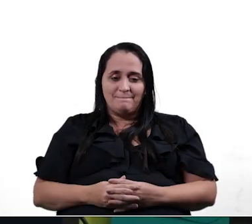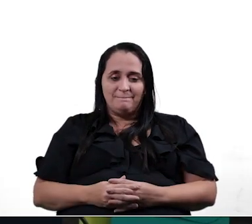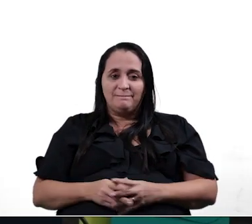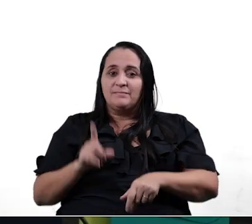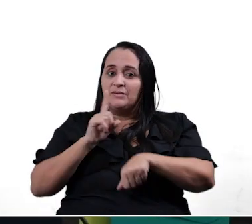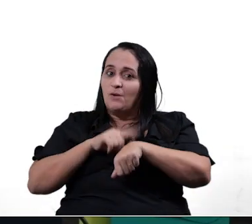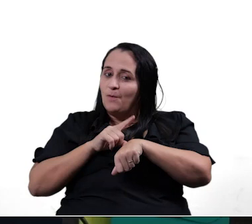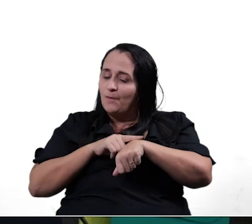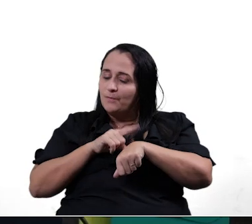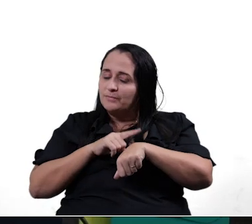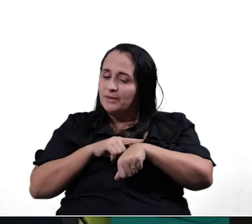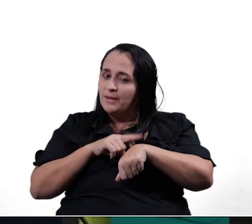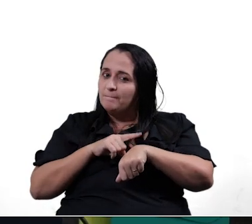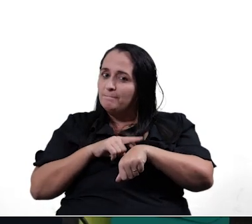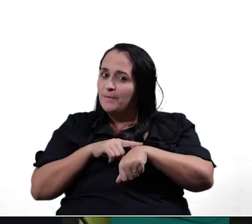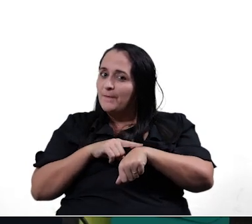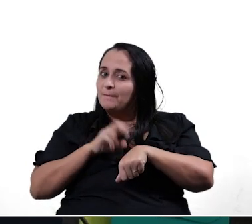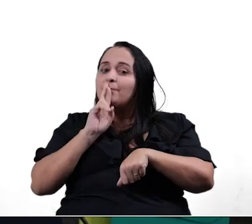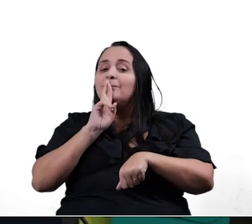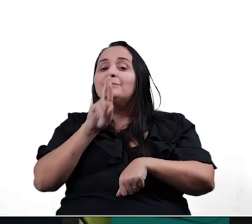Tempo, tempo, tempo.